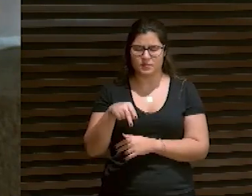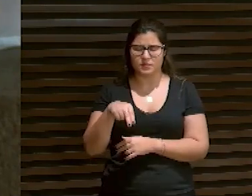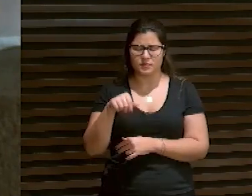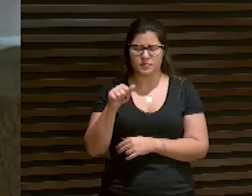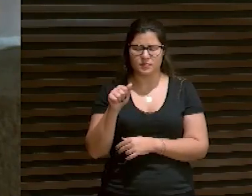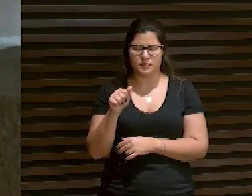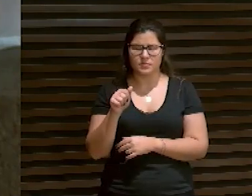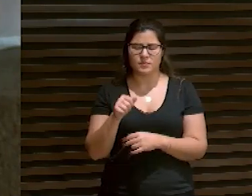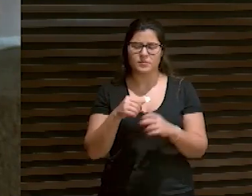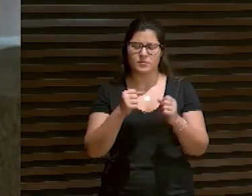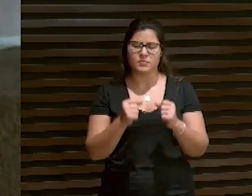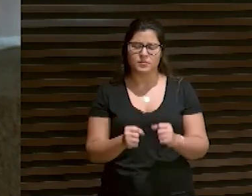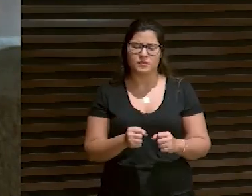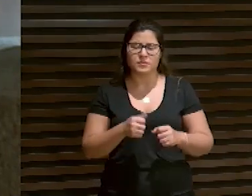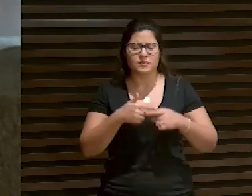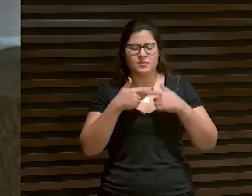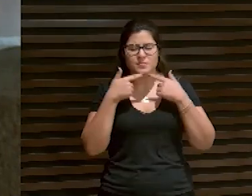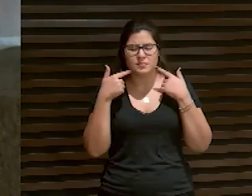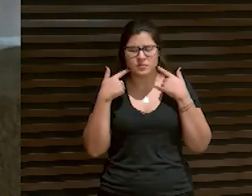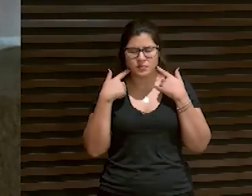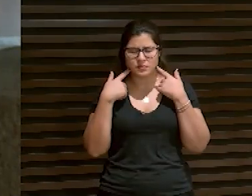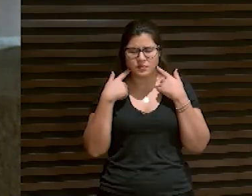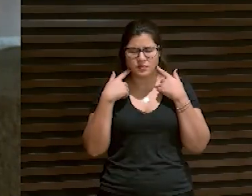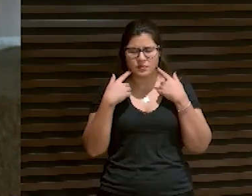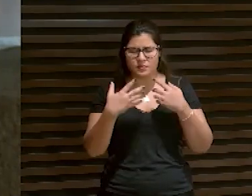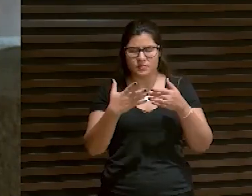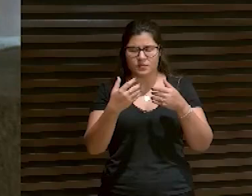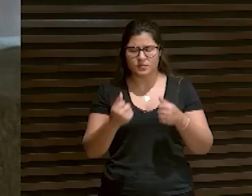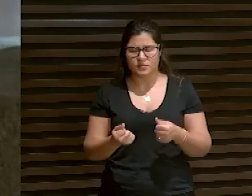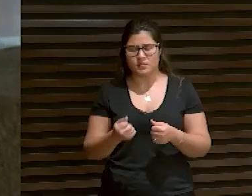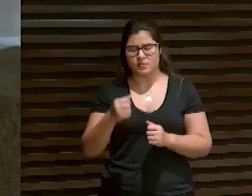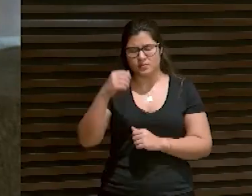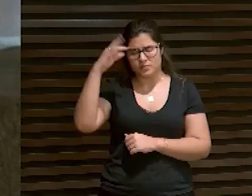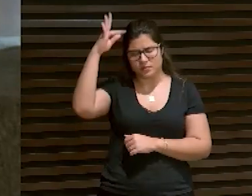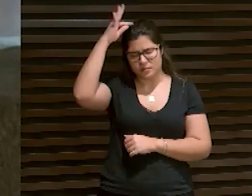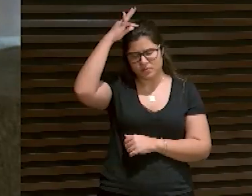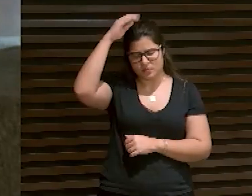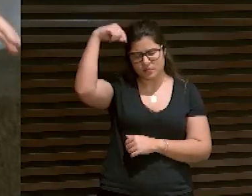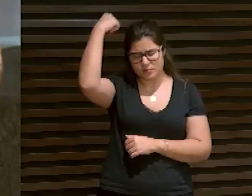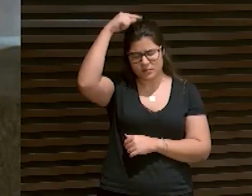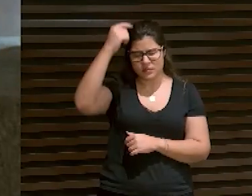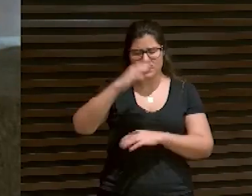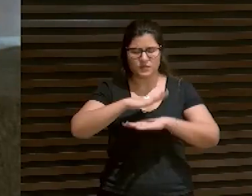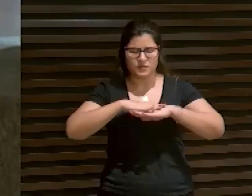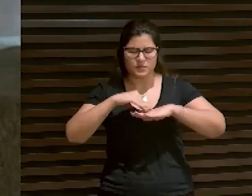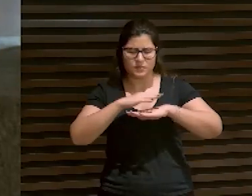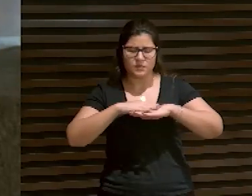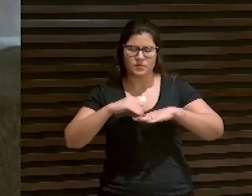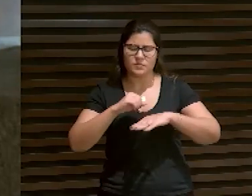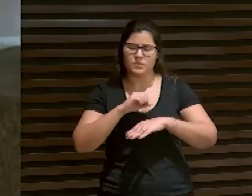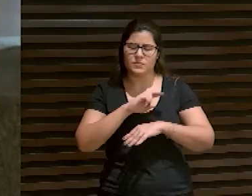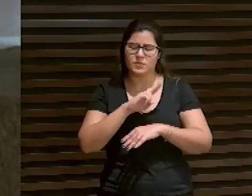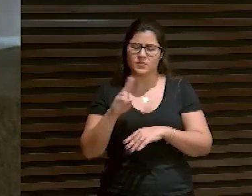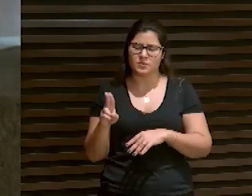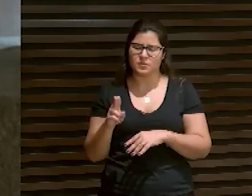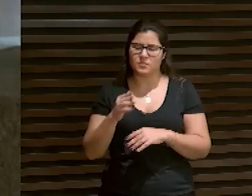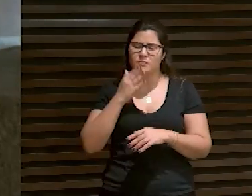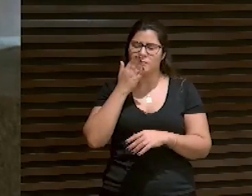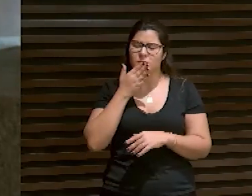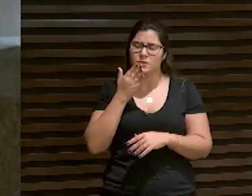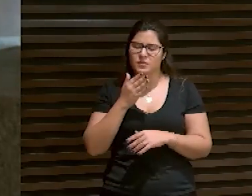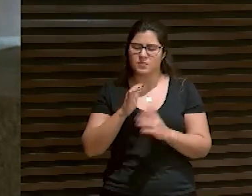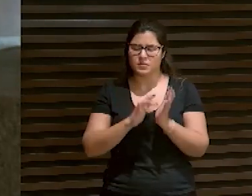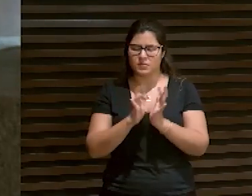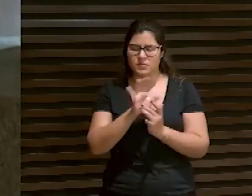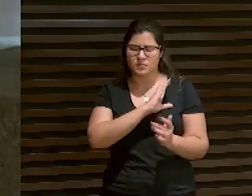ela teve, quando recebeu do Espírito Santo o consolo. É o que nós pedimos no doce nome de Jesus Cristo. Amém.